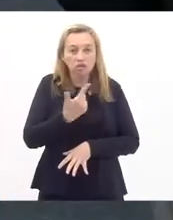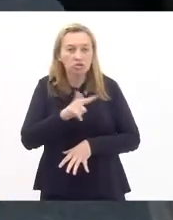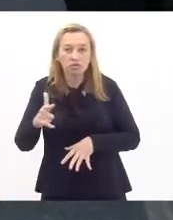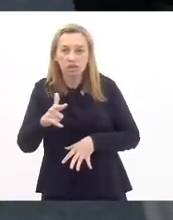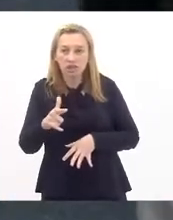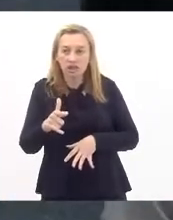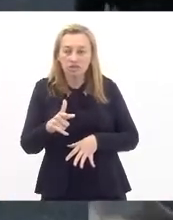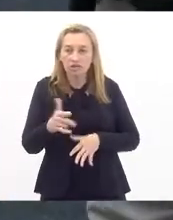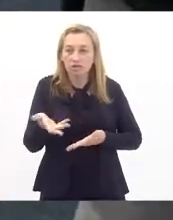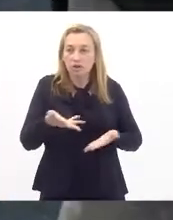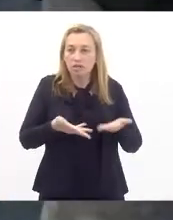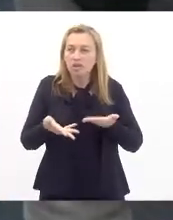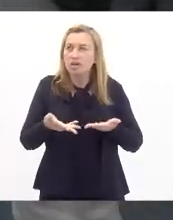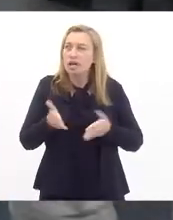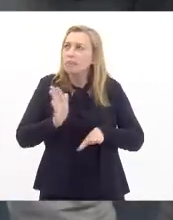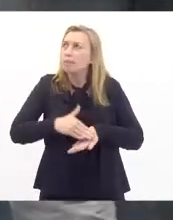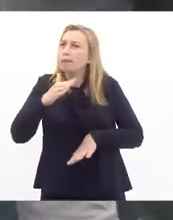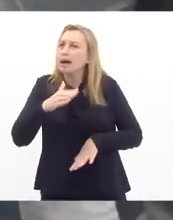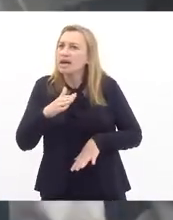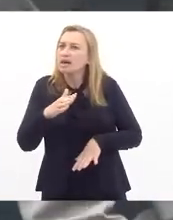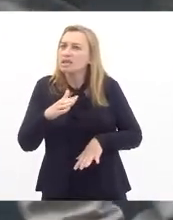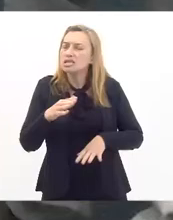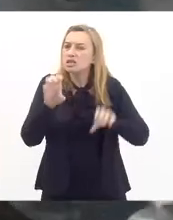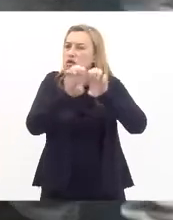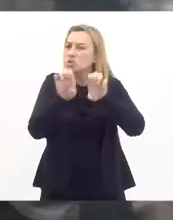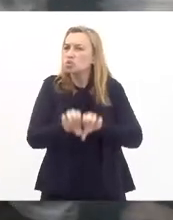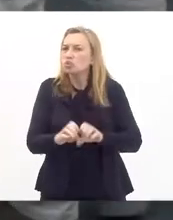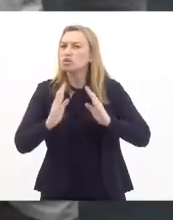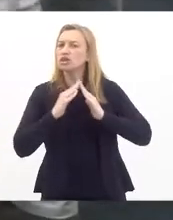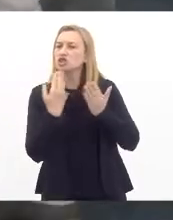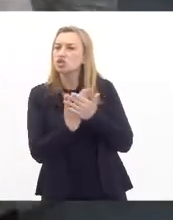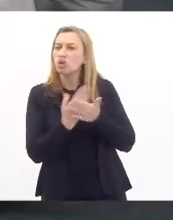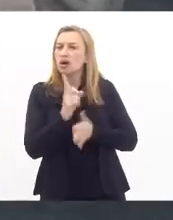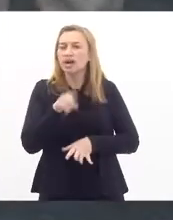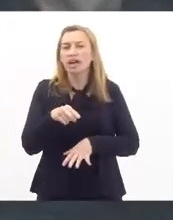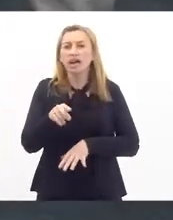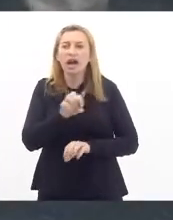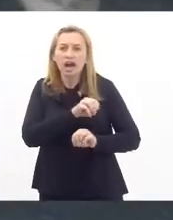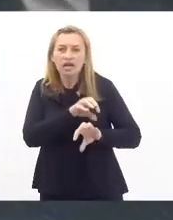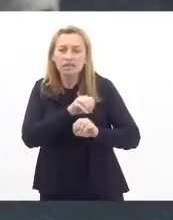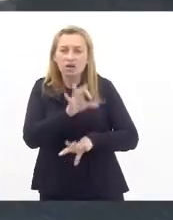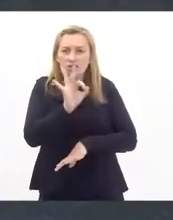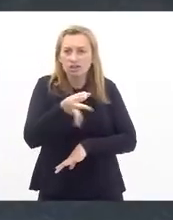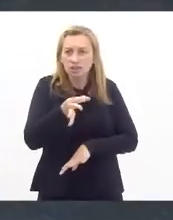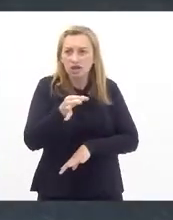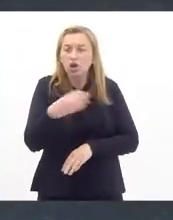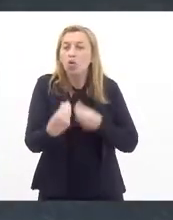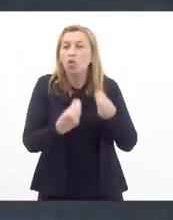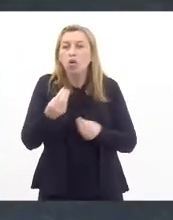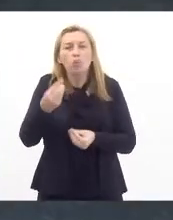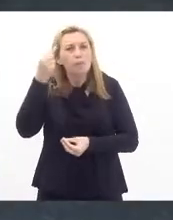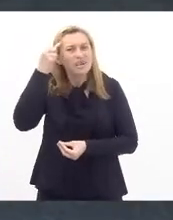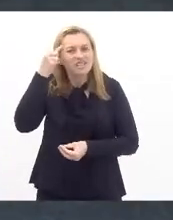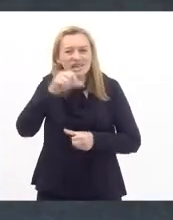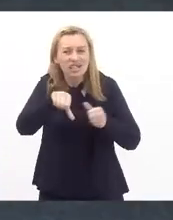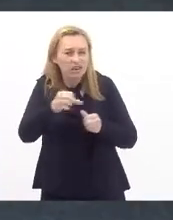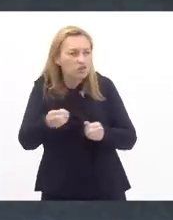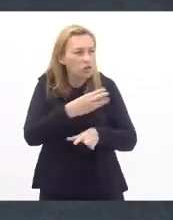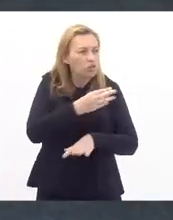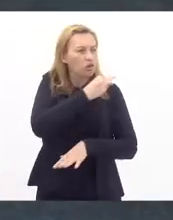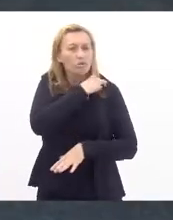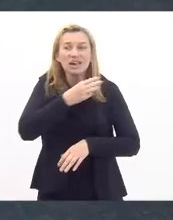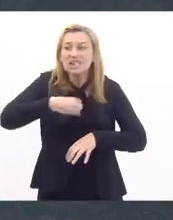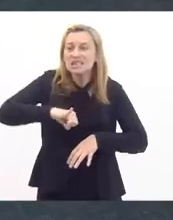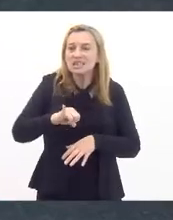se quer não a estrutural da escola que são as aulas em si como refletir sobre a reforma se os